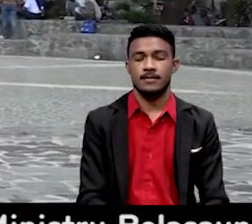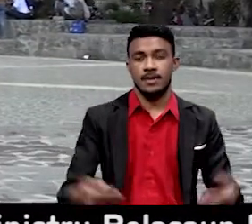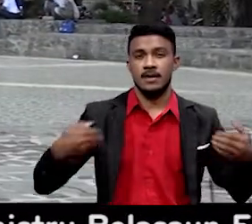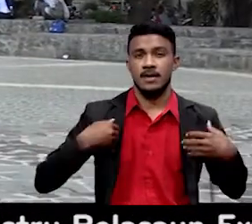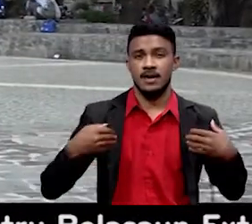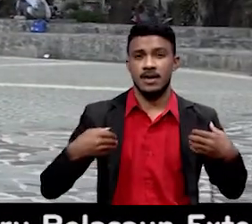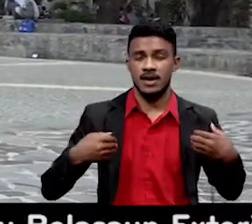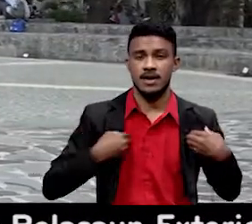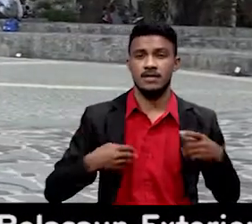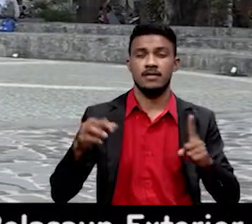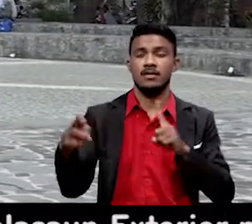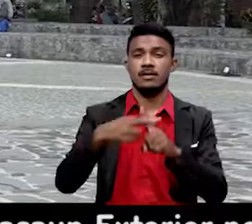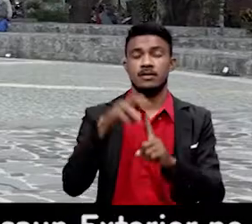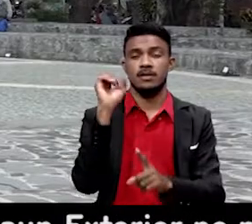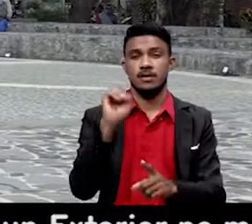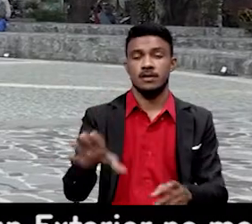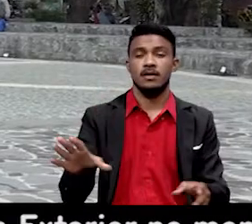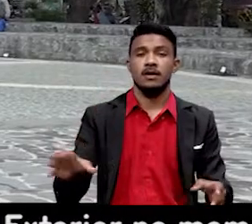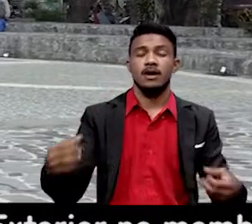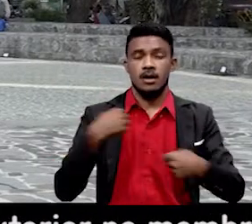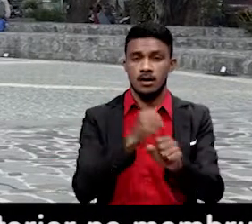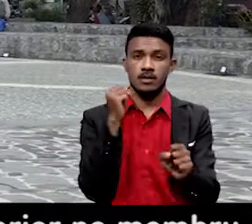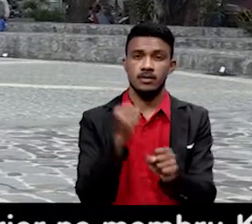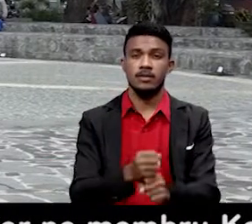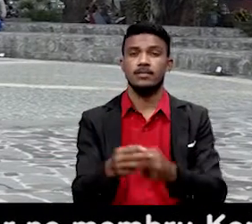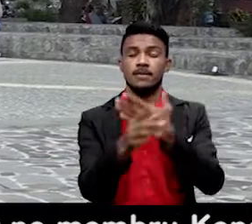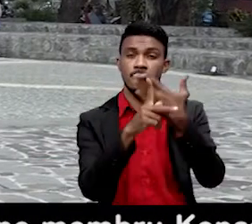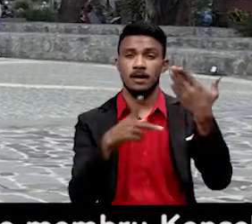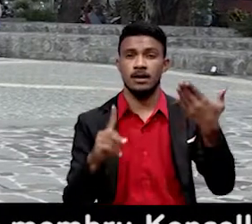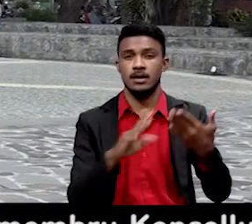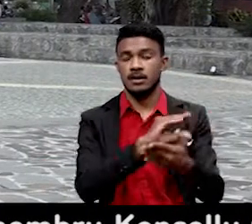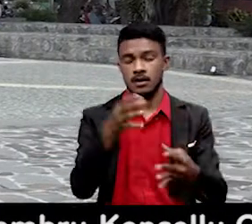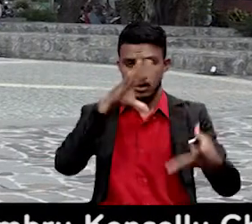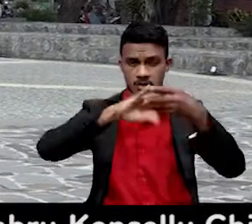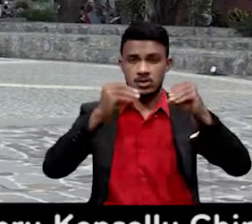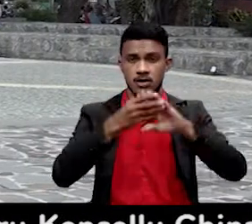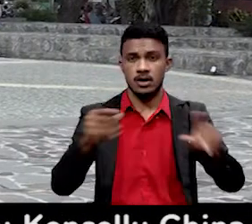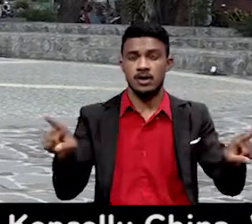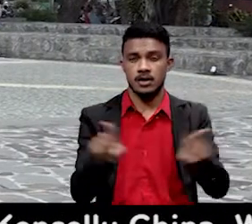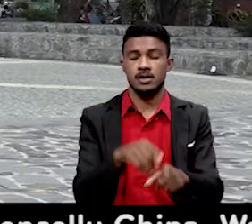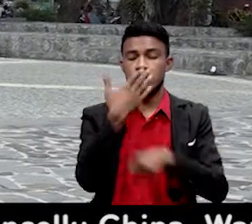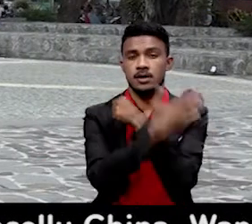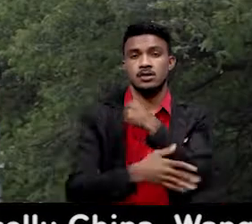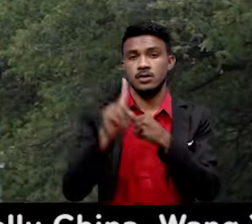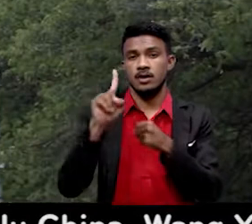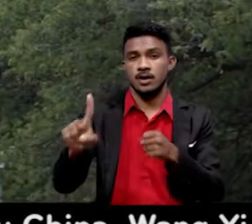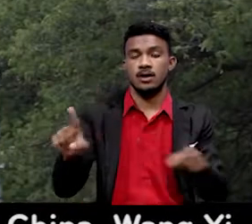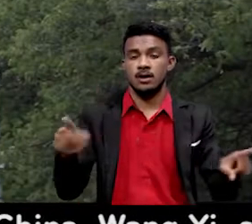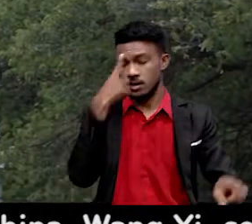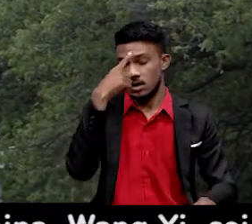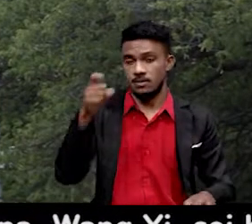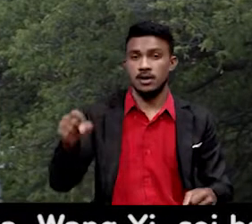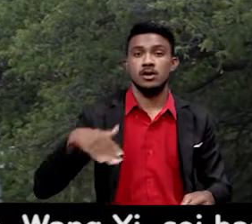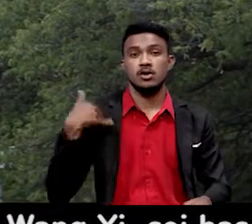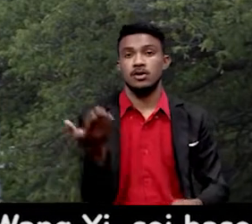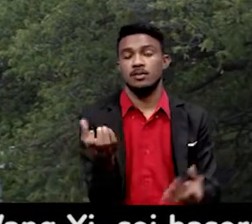Acontecimento massacre em Santa Cruz, russe que ela fita a Timor-Leste na história, no dar Nação Unida. Tamas houve um barak mate, e há momento